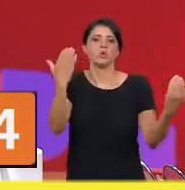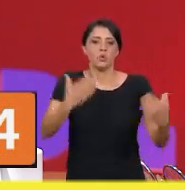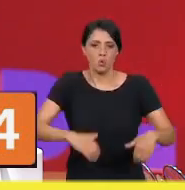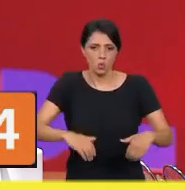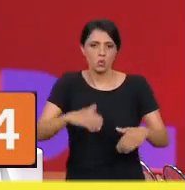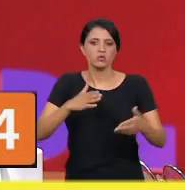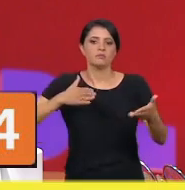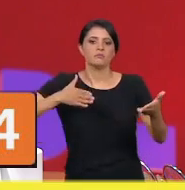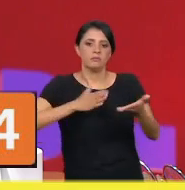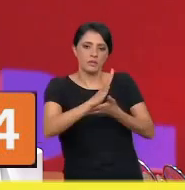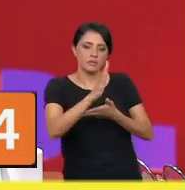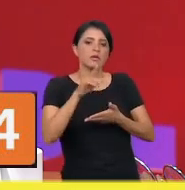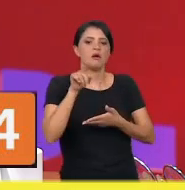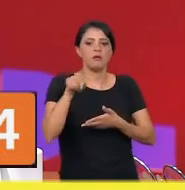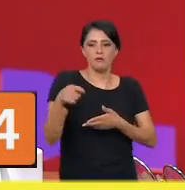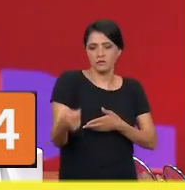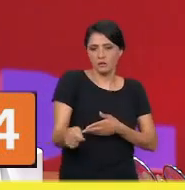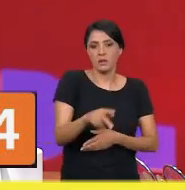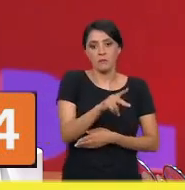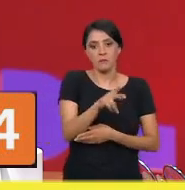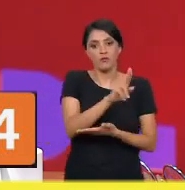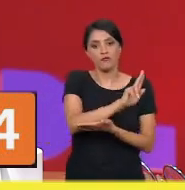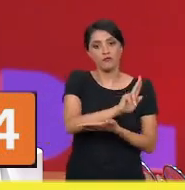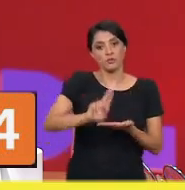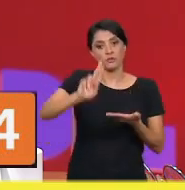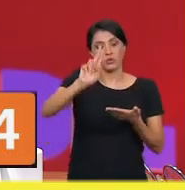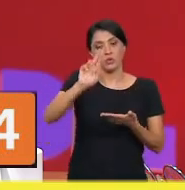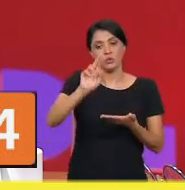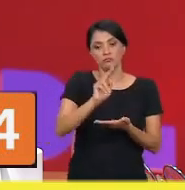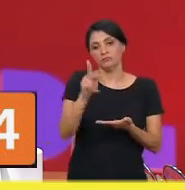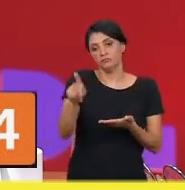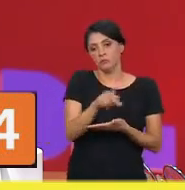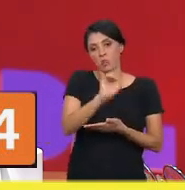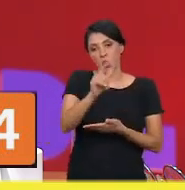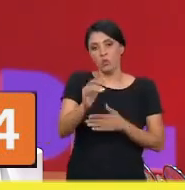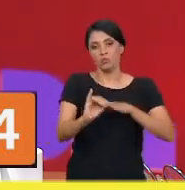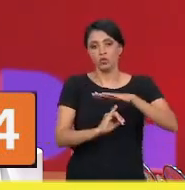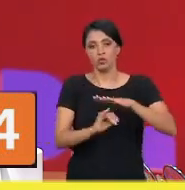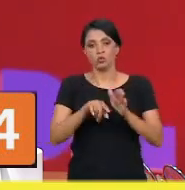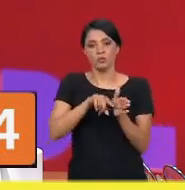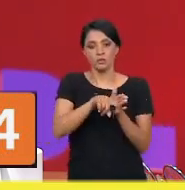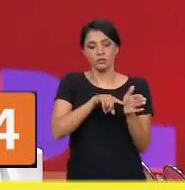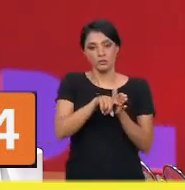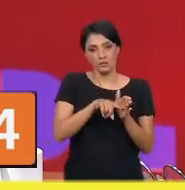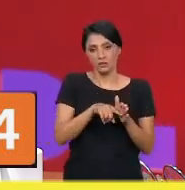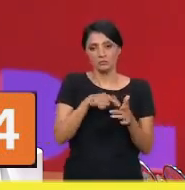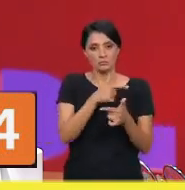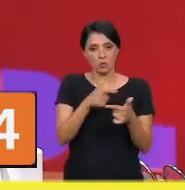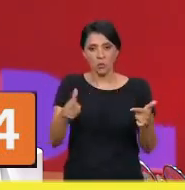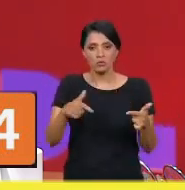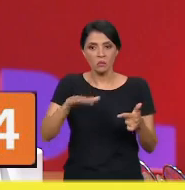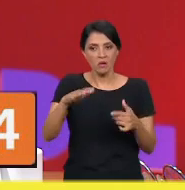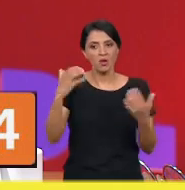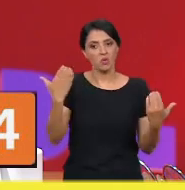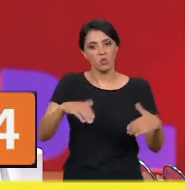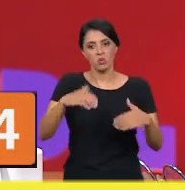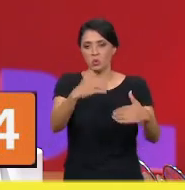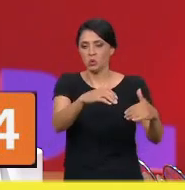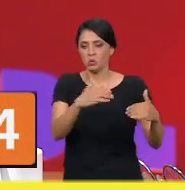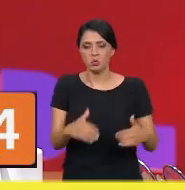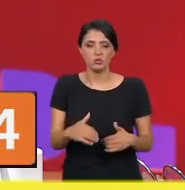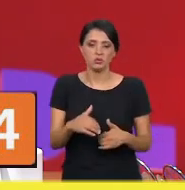você tem que passar e você se torna professor de uma universidade ou um instituto de pesquisa no país. Então, enquanto não abrir mais concursos